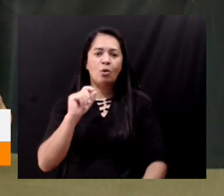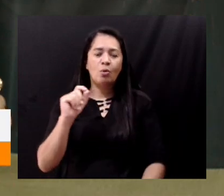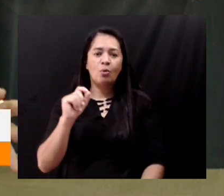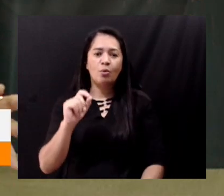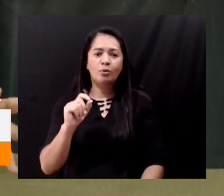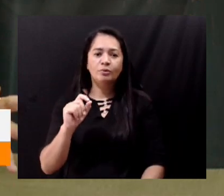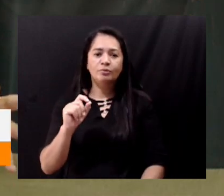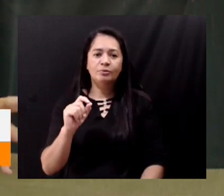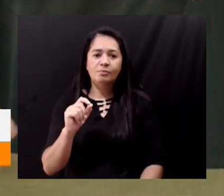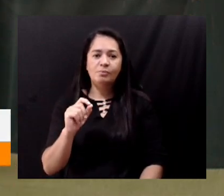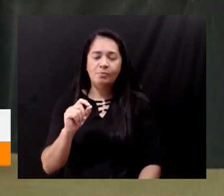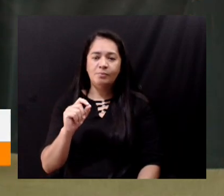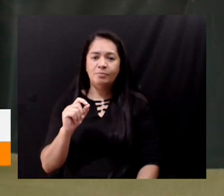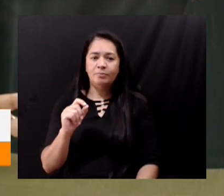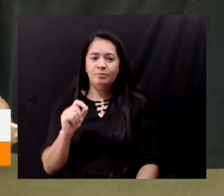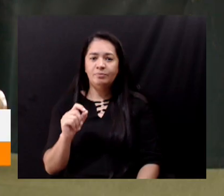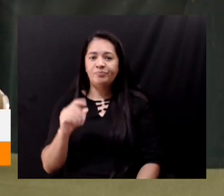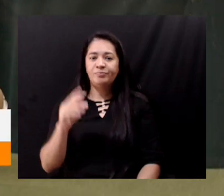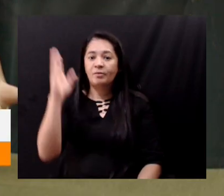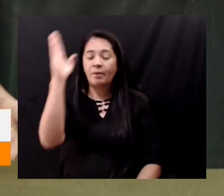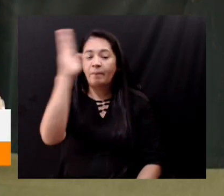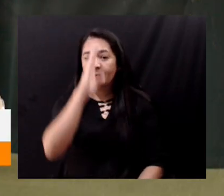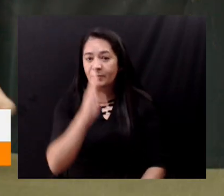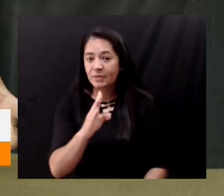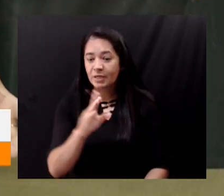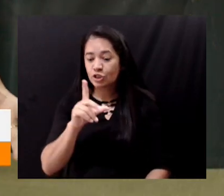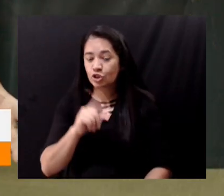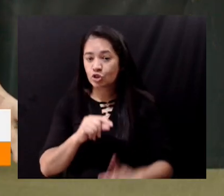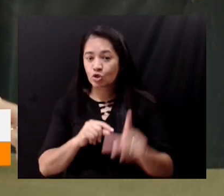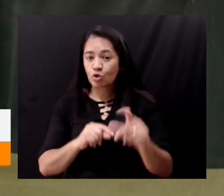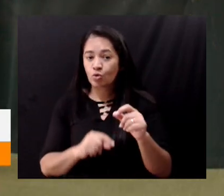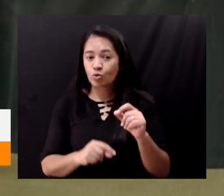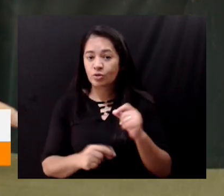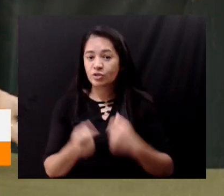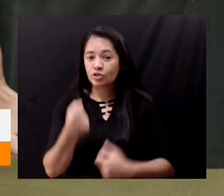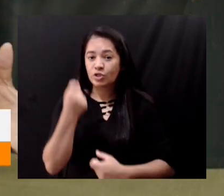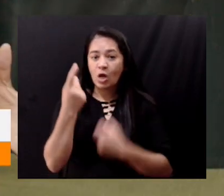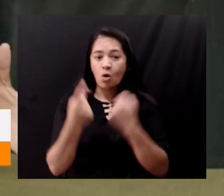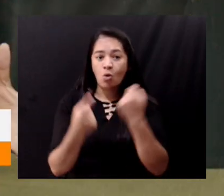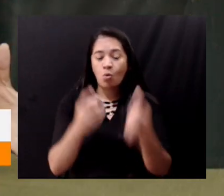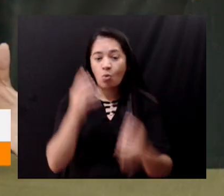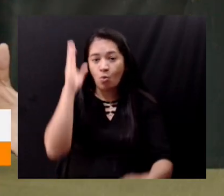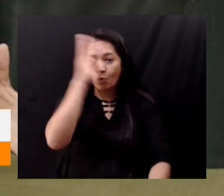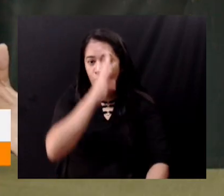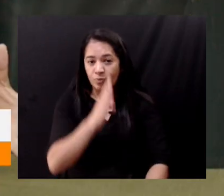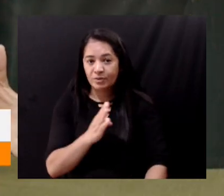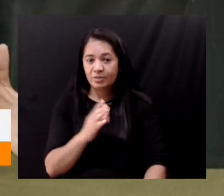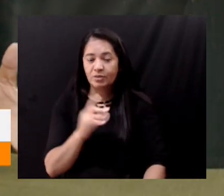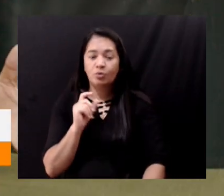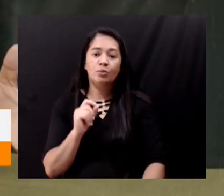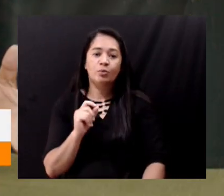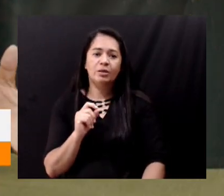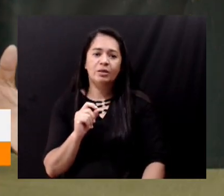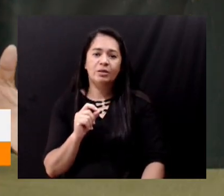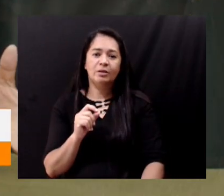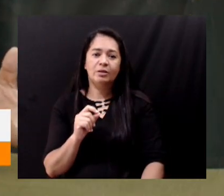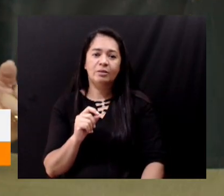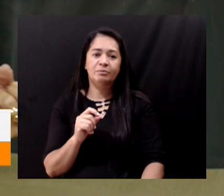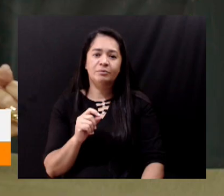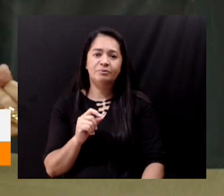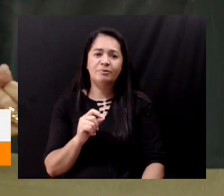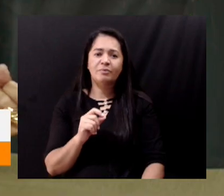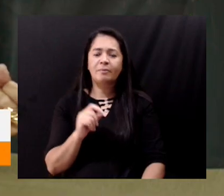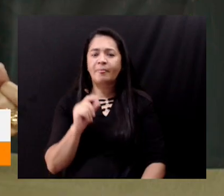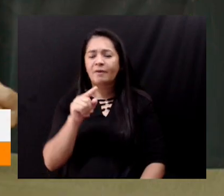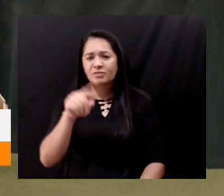muitos brasileiros, né? Muitas pessoas que tomam em um momento da vida essa decisão, que é de fazer um intercâmbio. Você já pensou alguma vez em